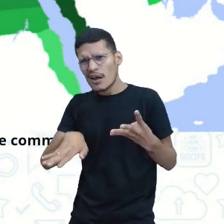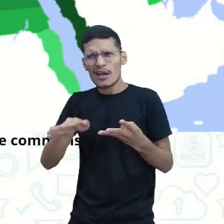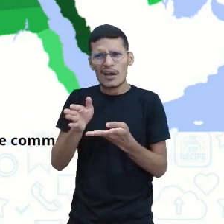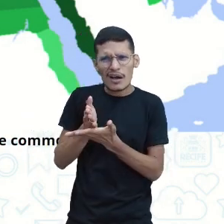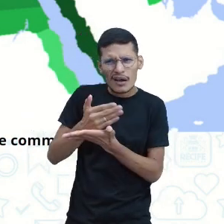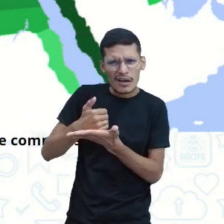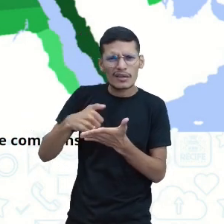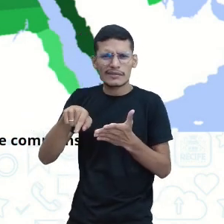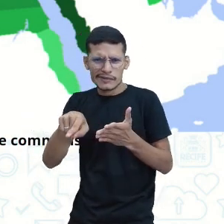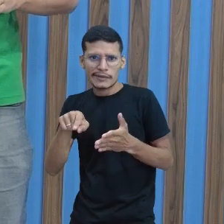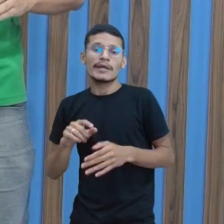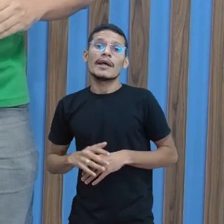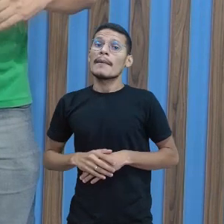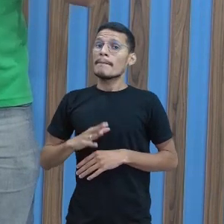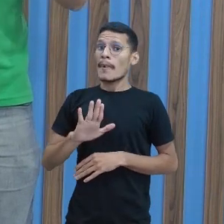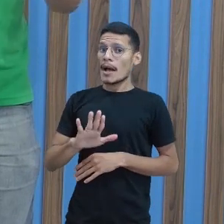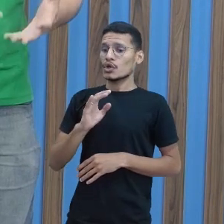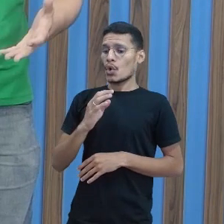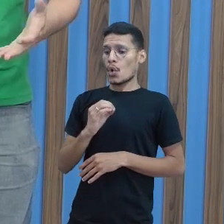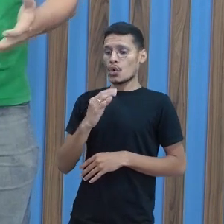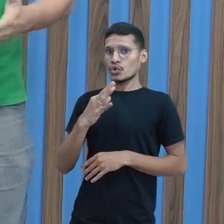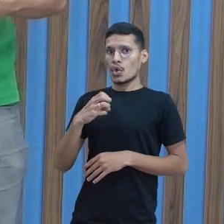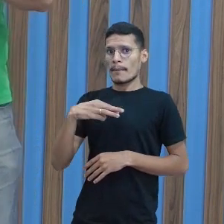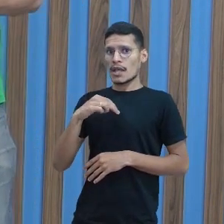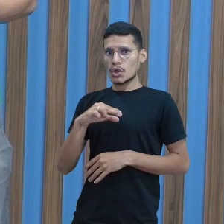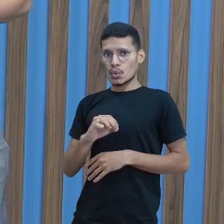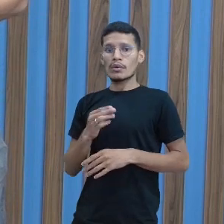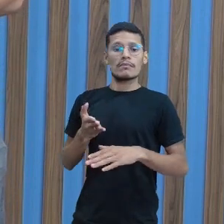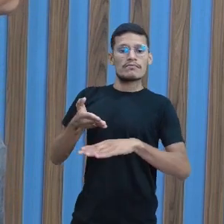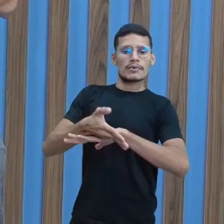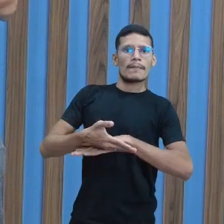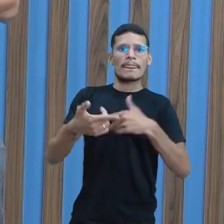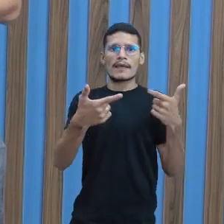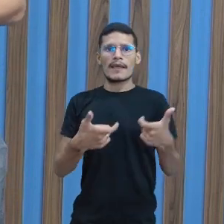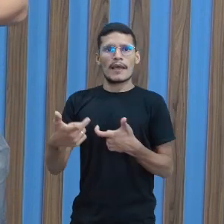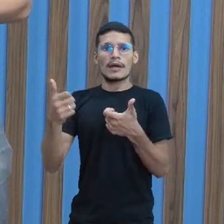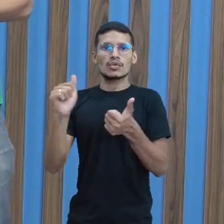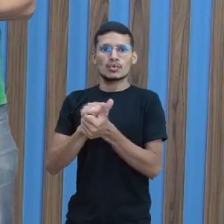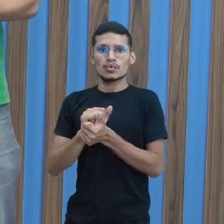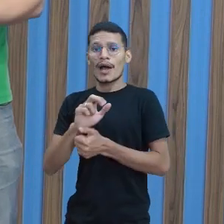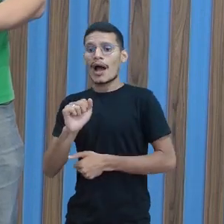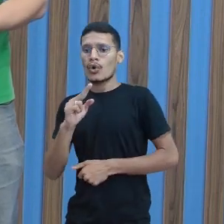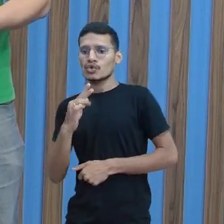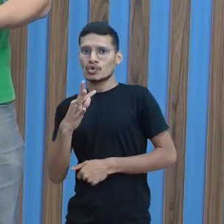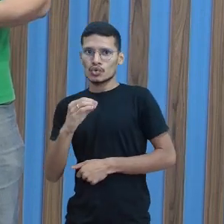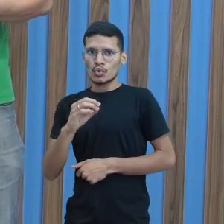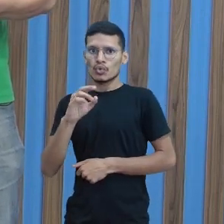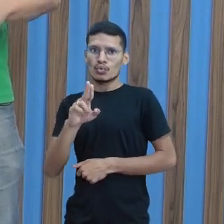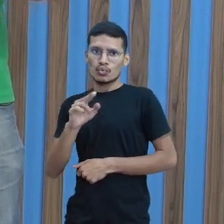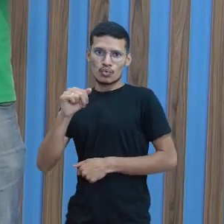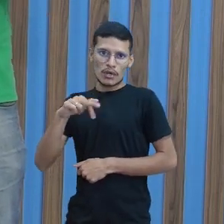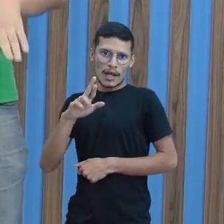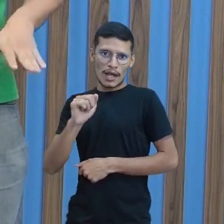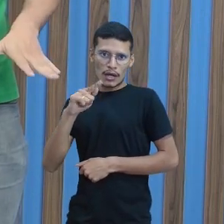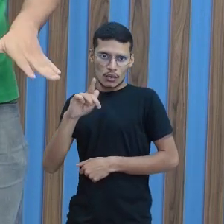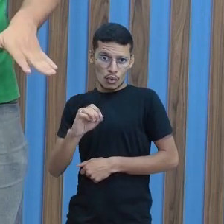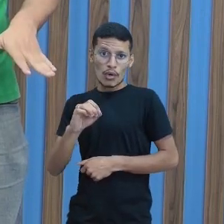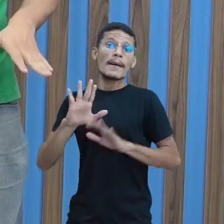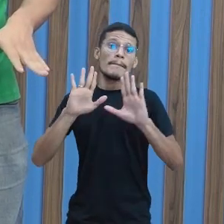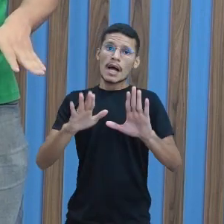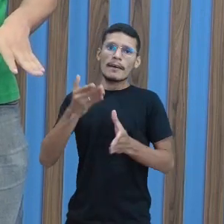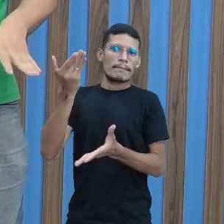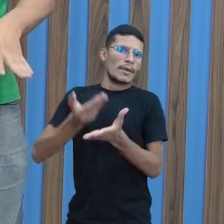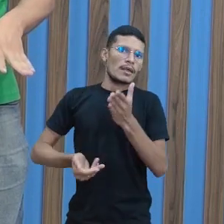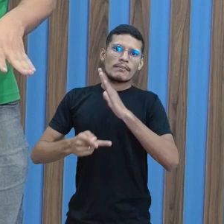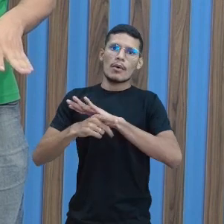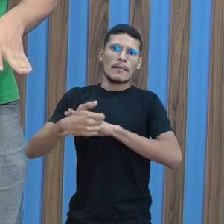Então o que acontece é que o Império Otomano ele entra na guerra, ele entrou na guerra ao lado do Império Austro-Húngaro, da Alemanha, e que foi derrotado na